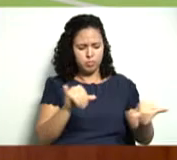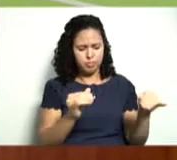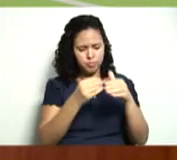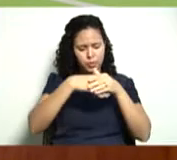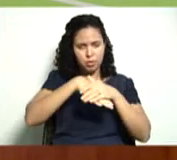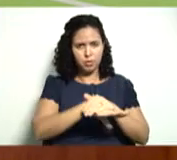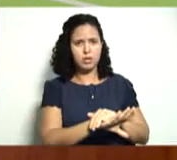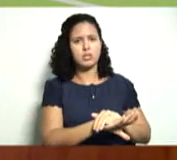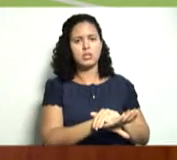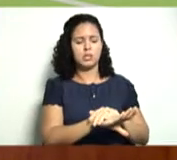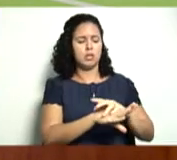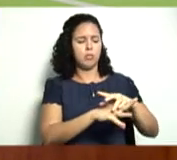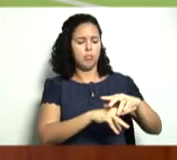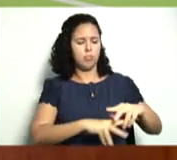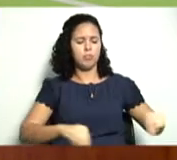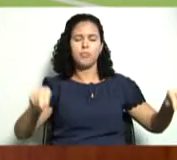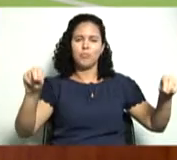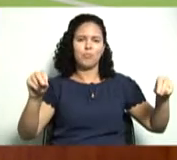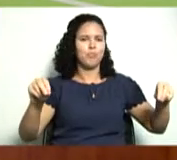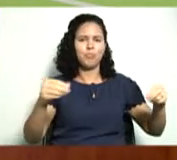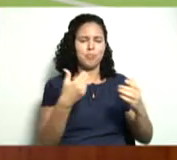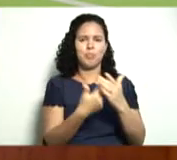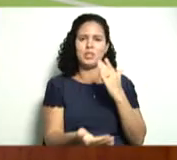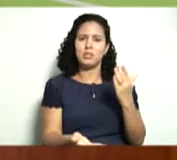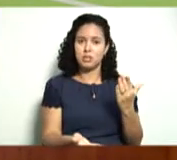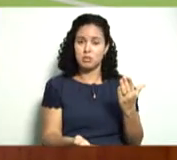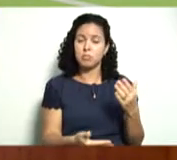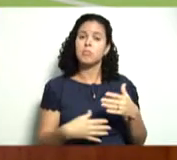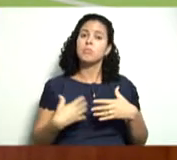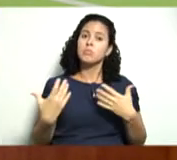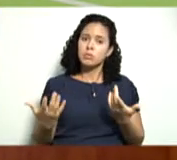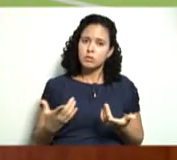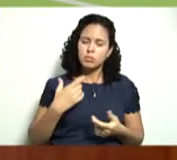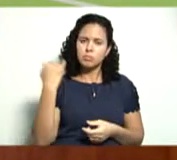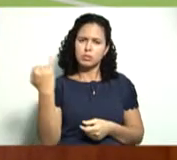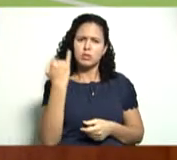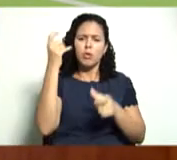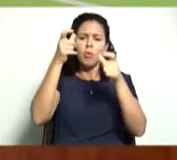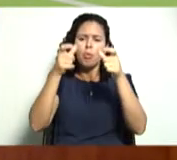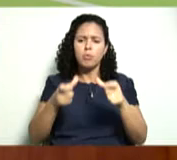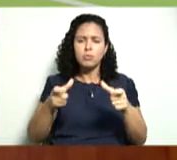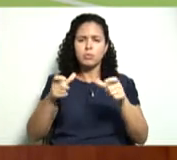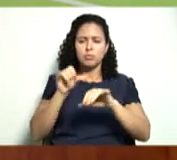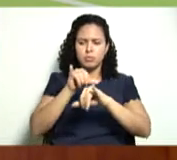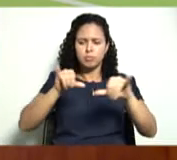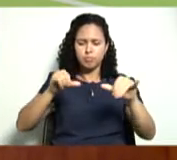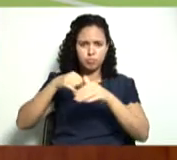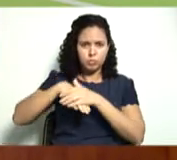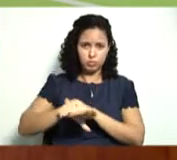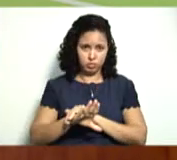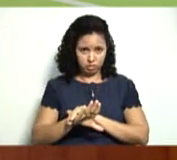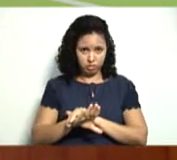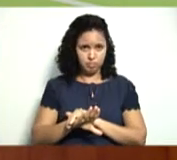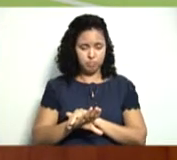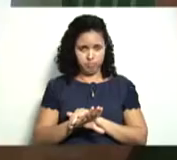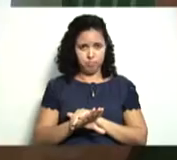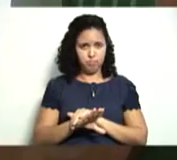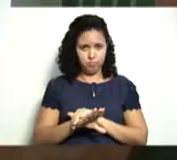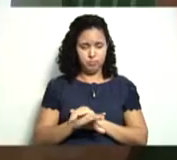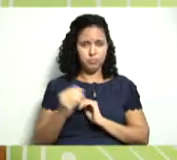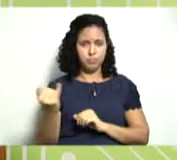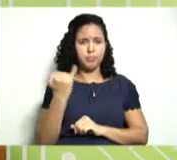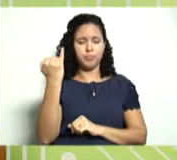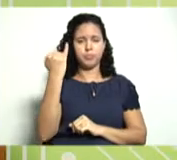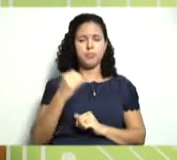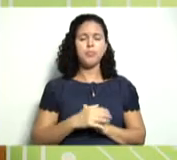aquilo tudo vai embora também não é muito importante você saber onde vai armazenar essas informações é muito bom então